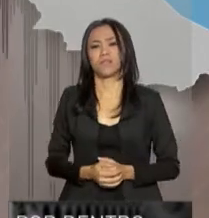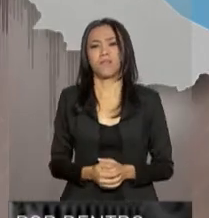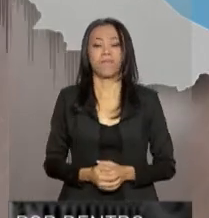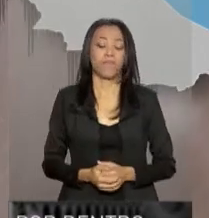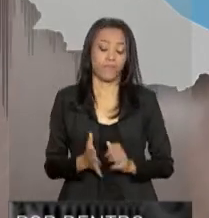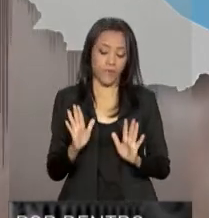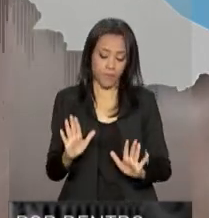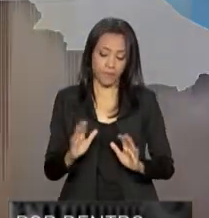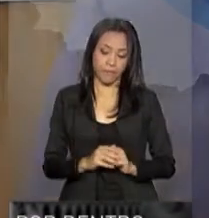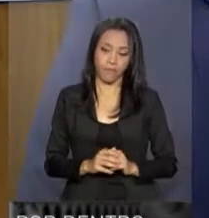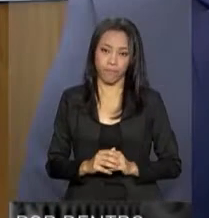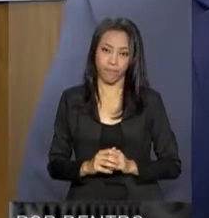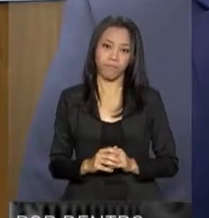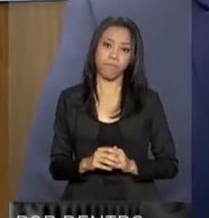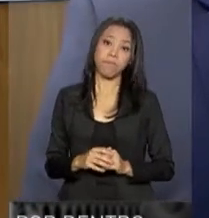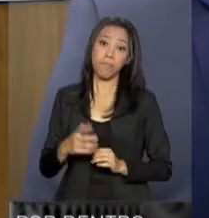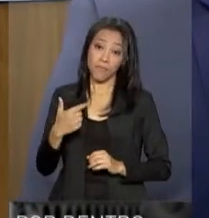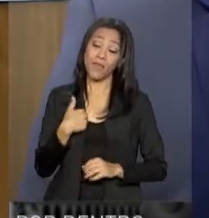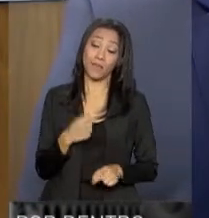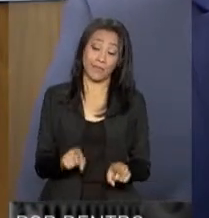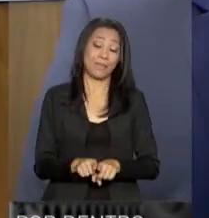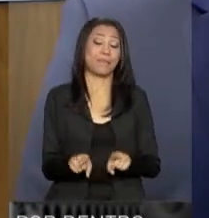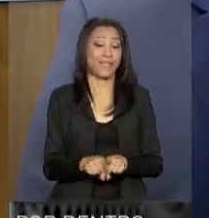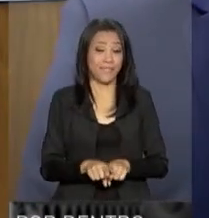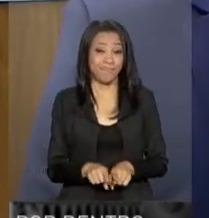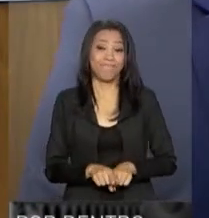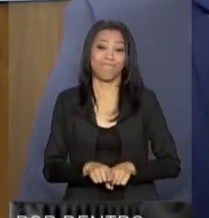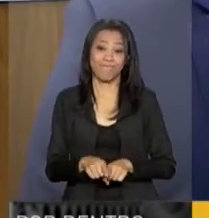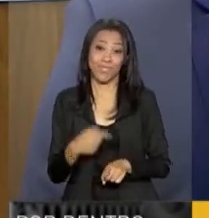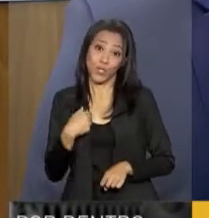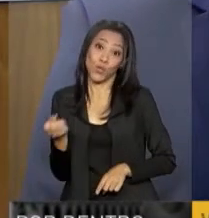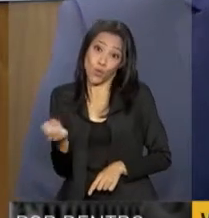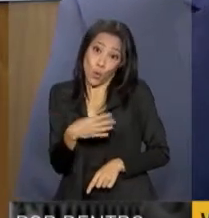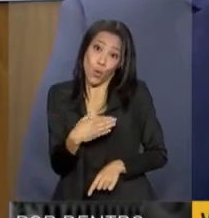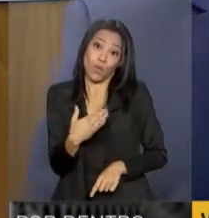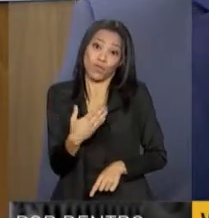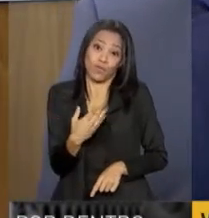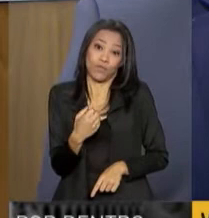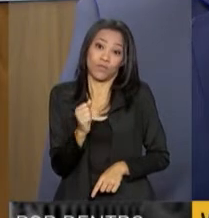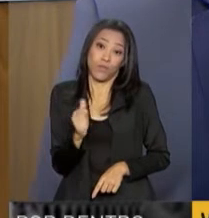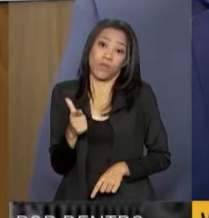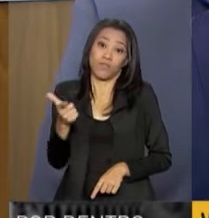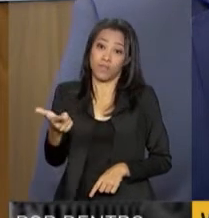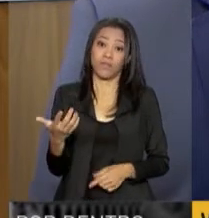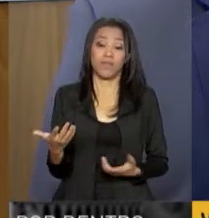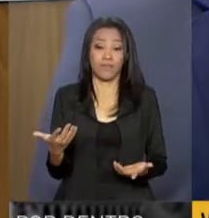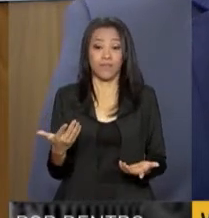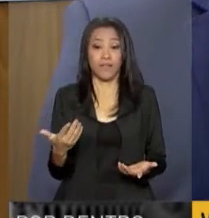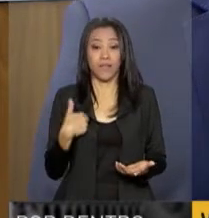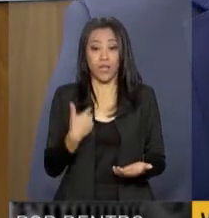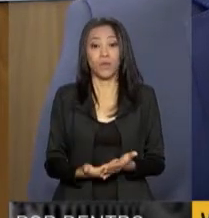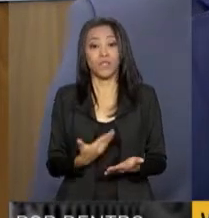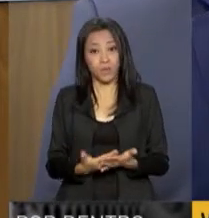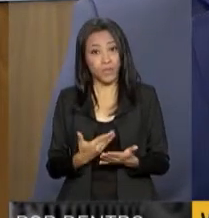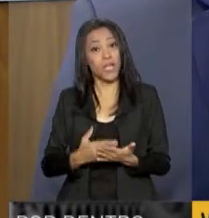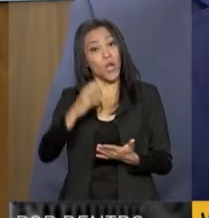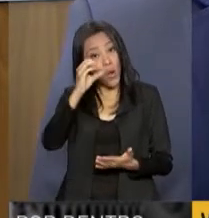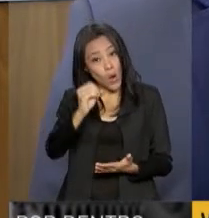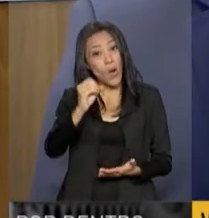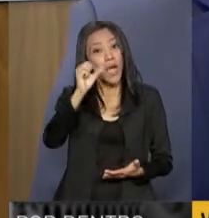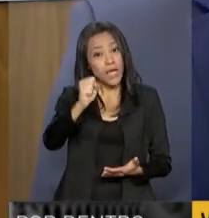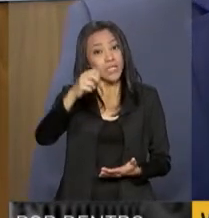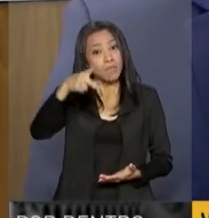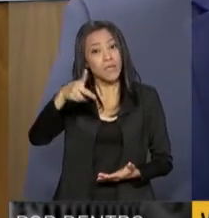lá é eu também apesar de ser mais novo que você tem só 42 anos também estudei o spb estou de